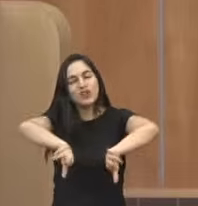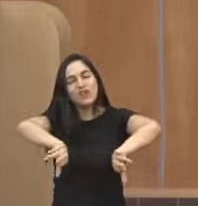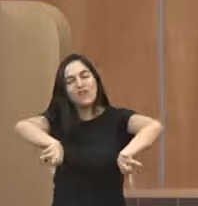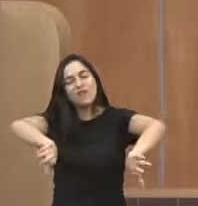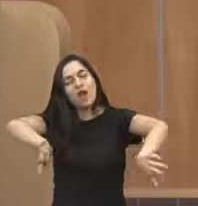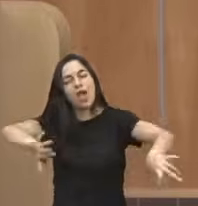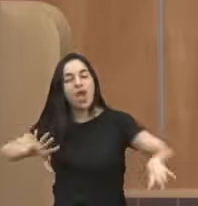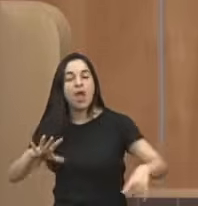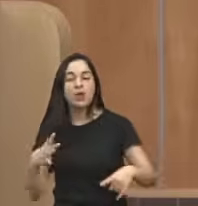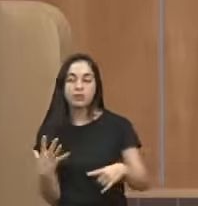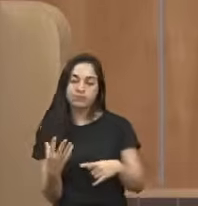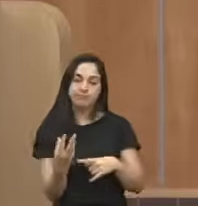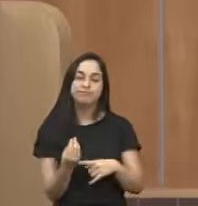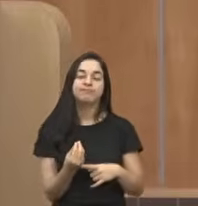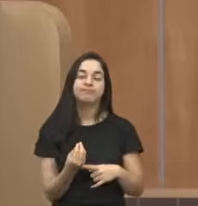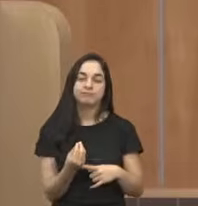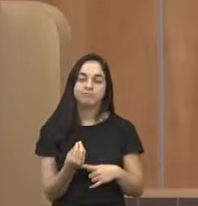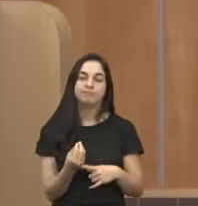milhares de pessoas.